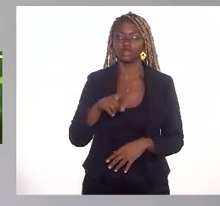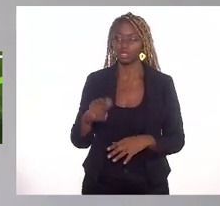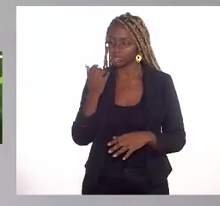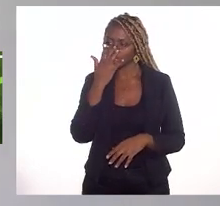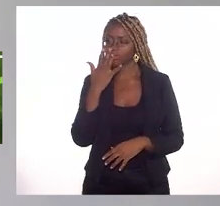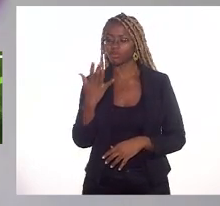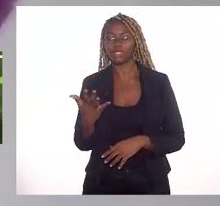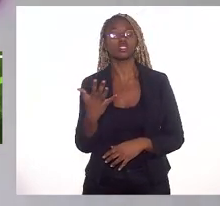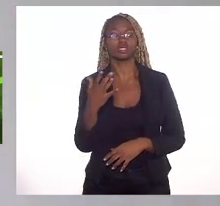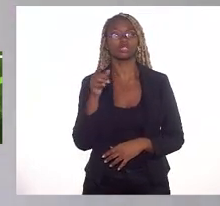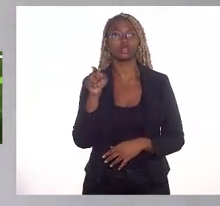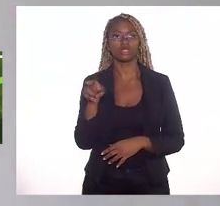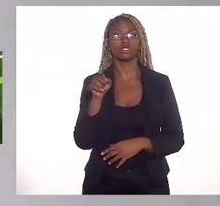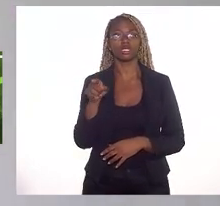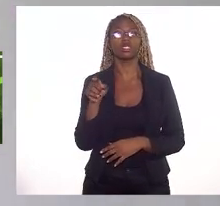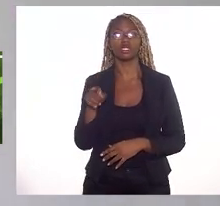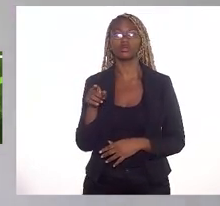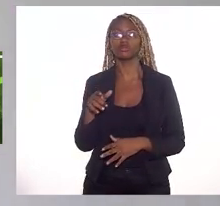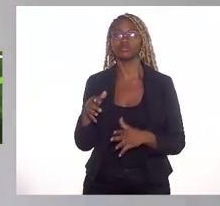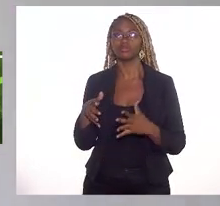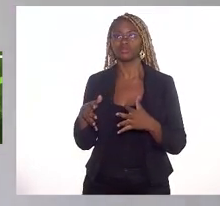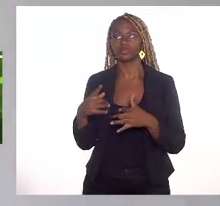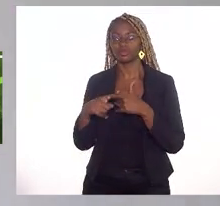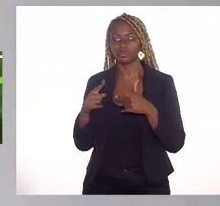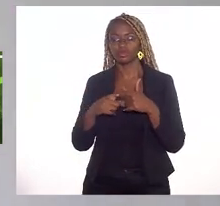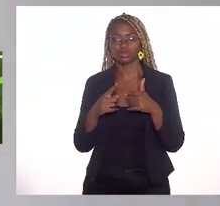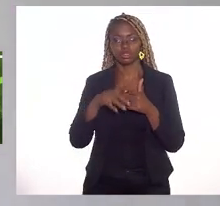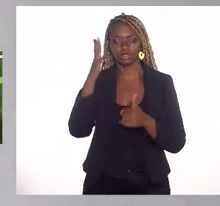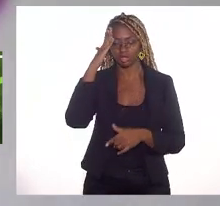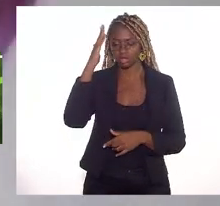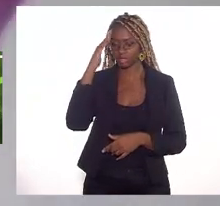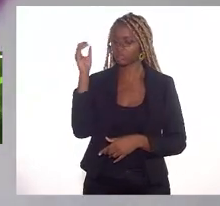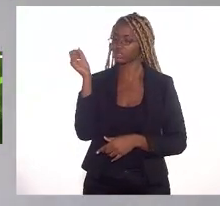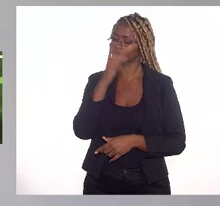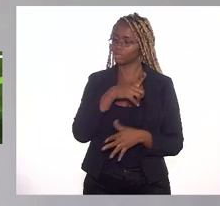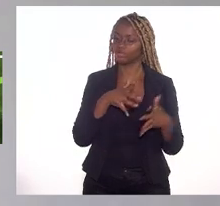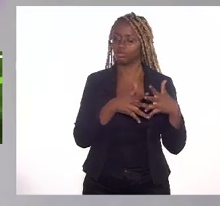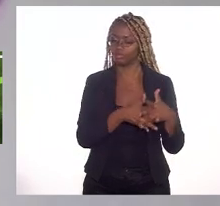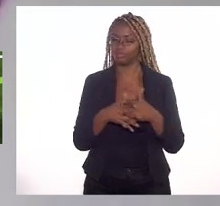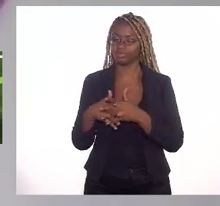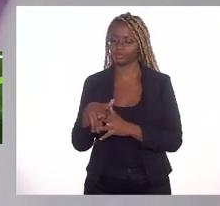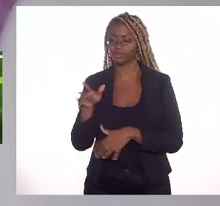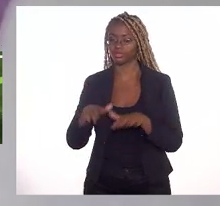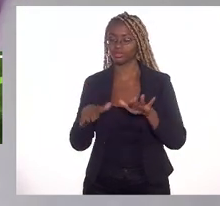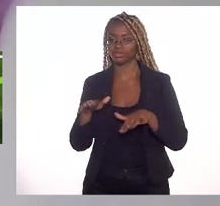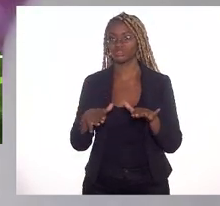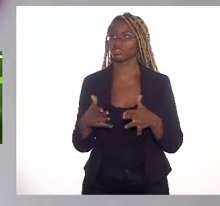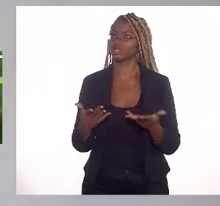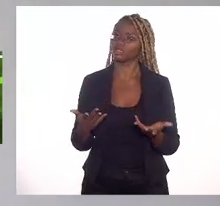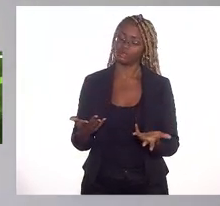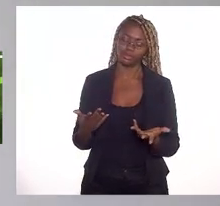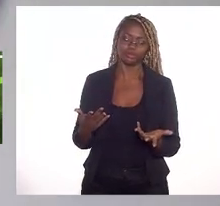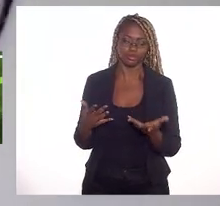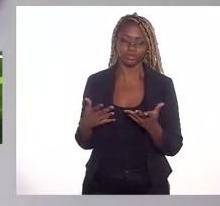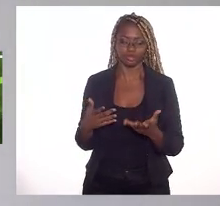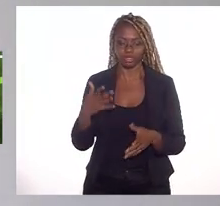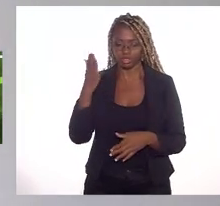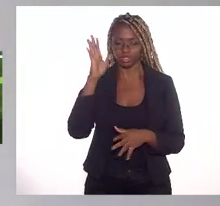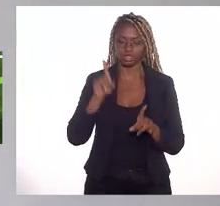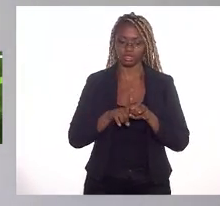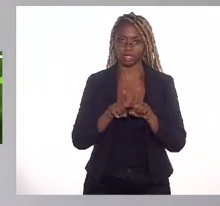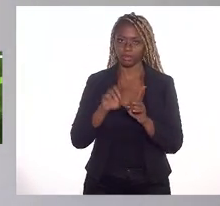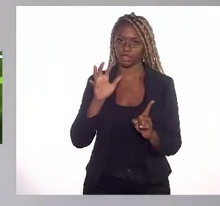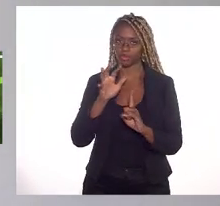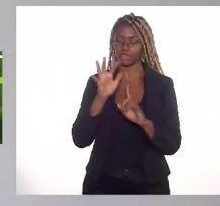síndromes que são muito raras, muito complexas e causam transtornos, muitas vezes irreversíveis, aos seus pacientes e respectivas famílias.